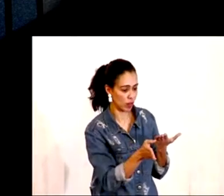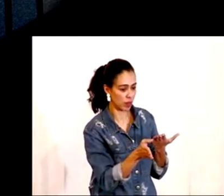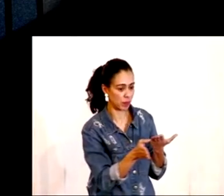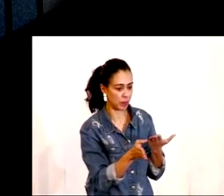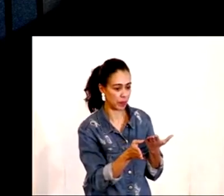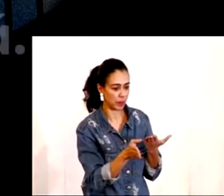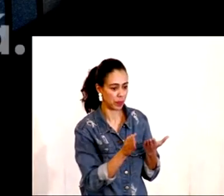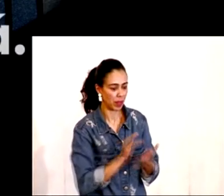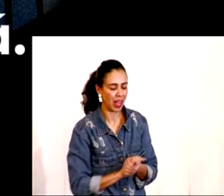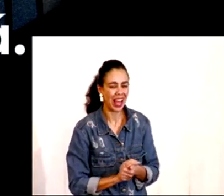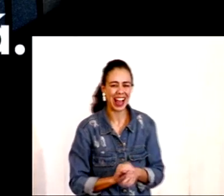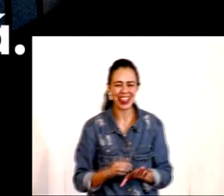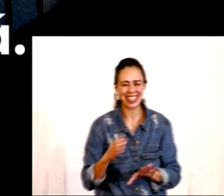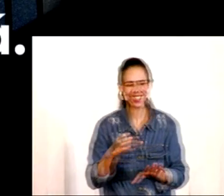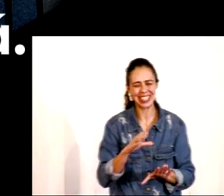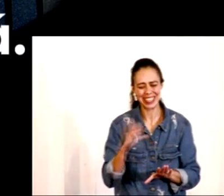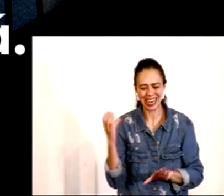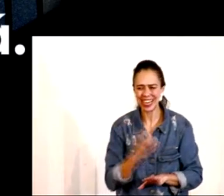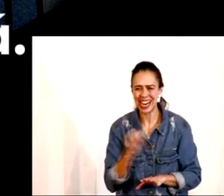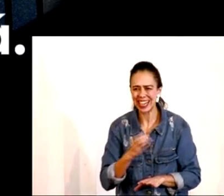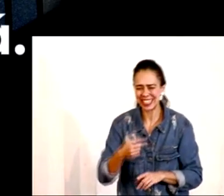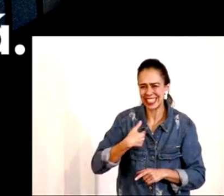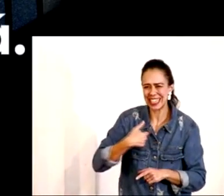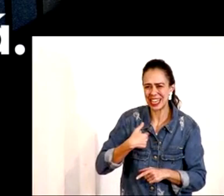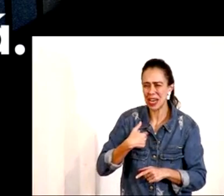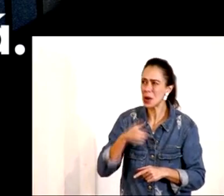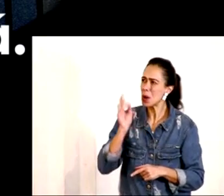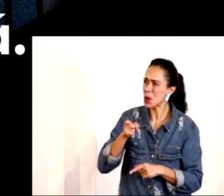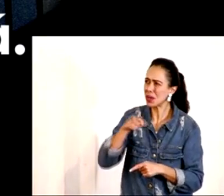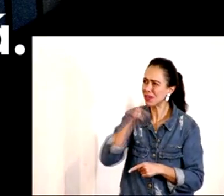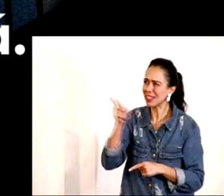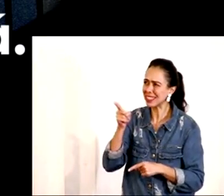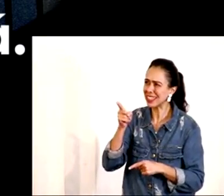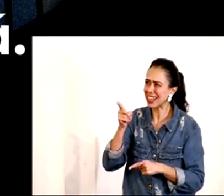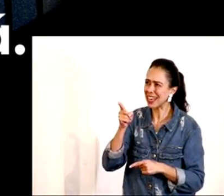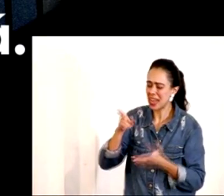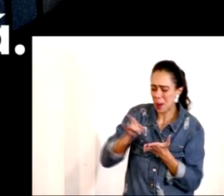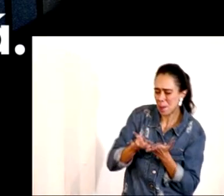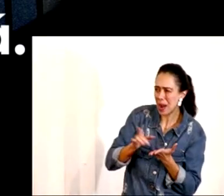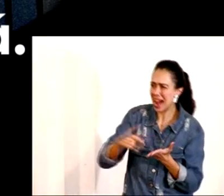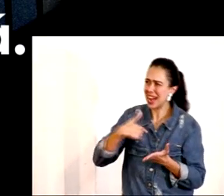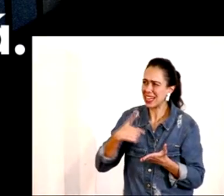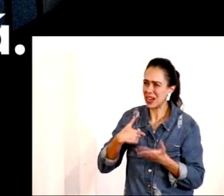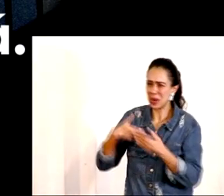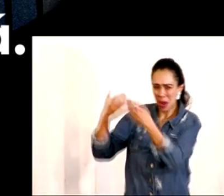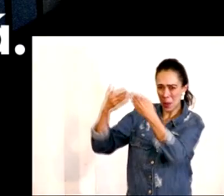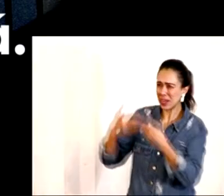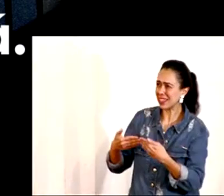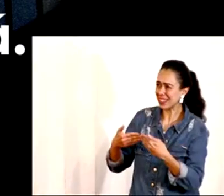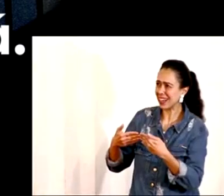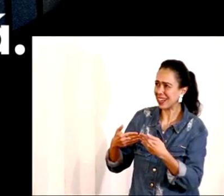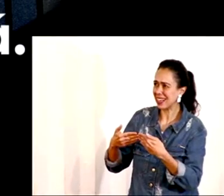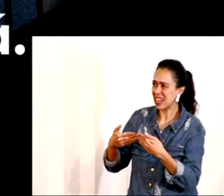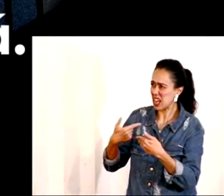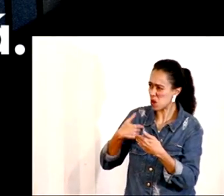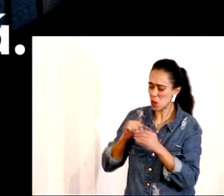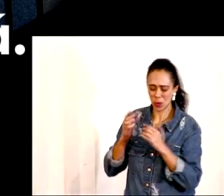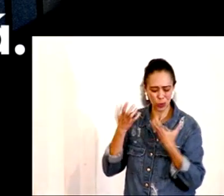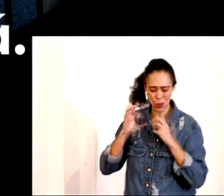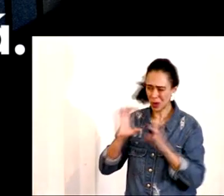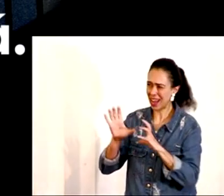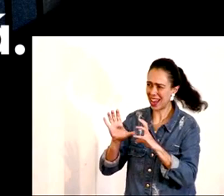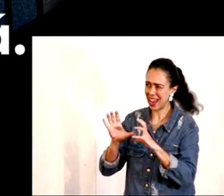posso suportá-lo. Eis que hoje me lanças da face da terra, e da tua presença hei de esconder-me.